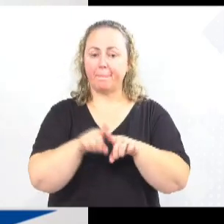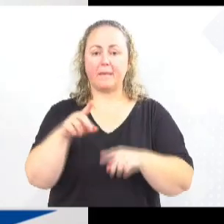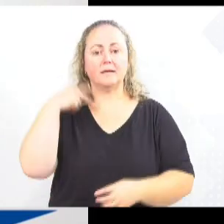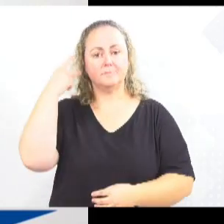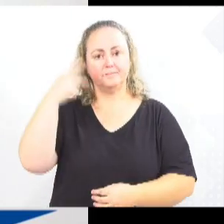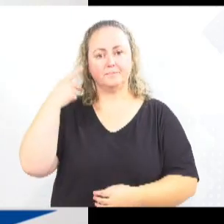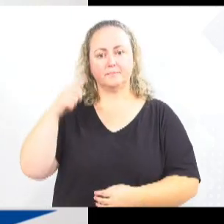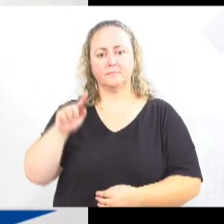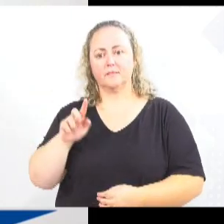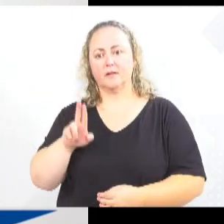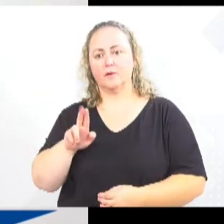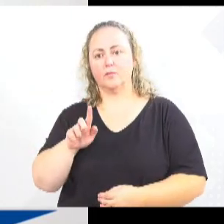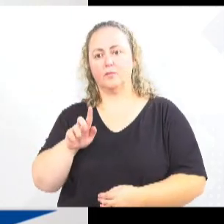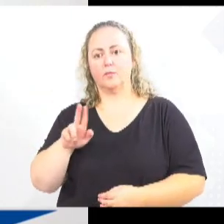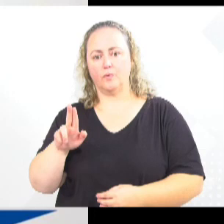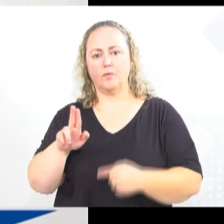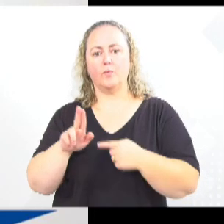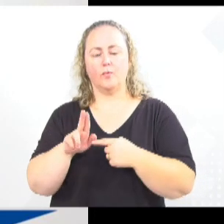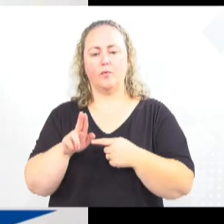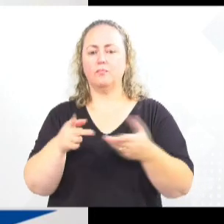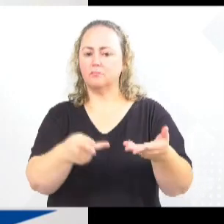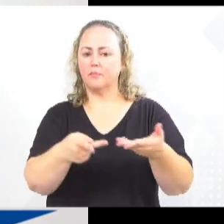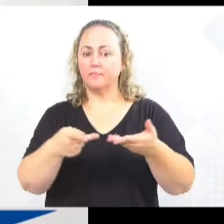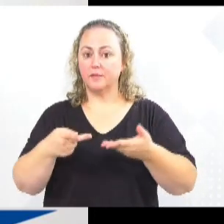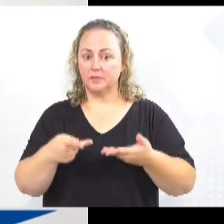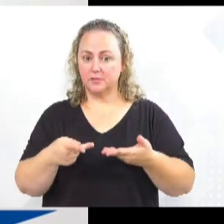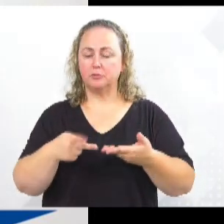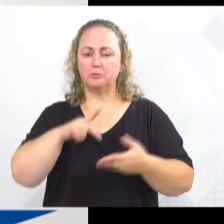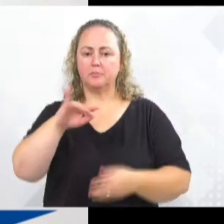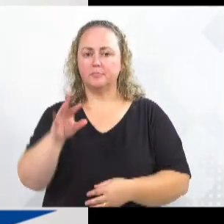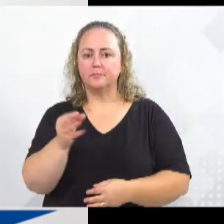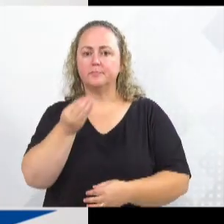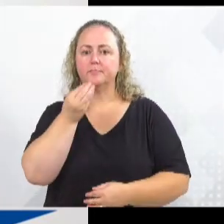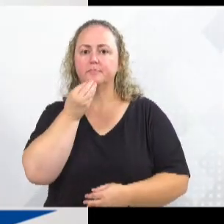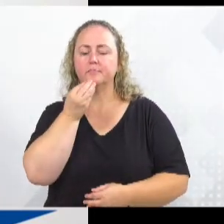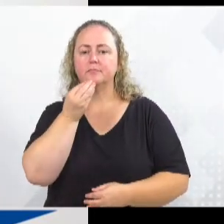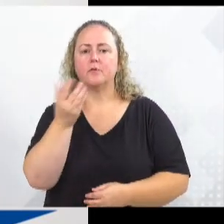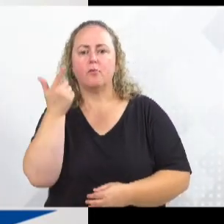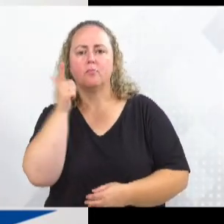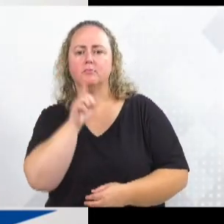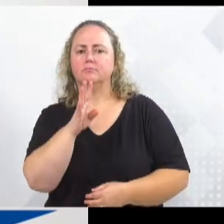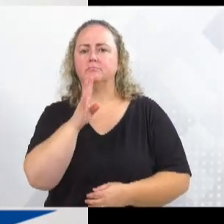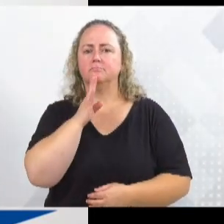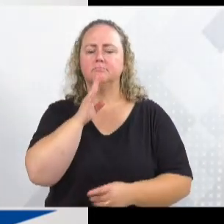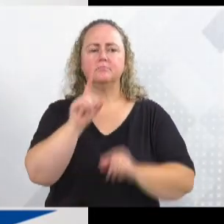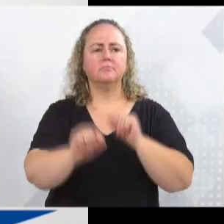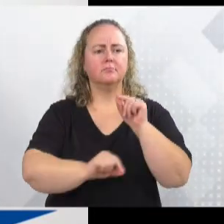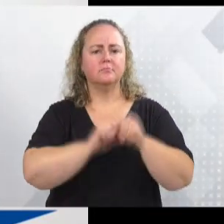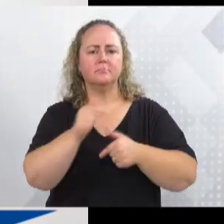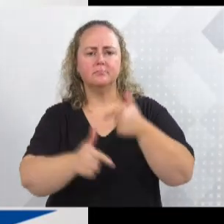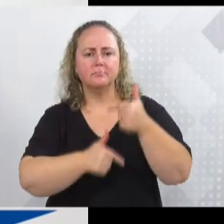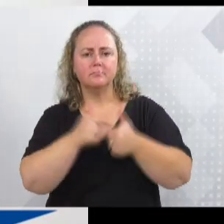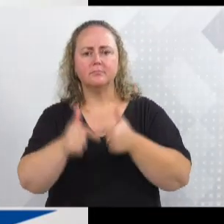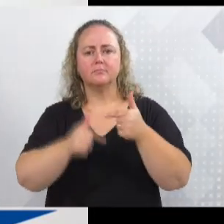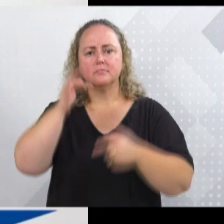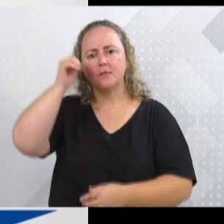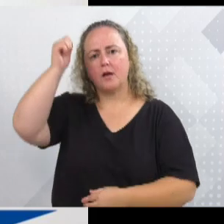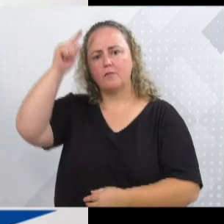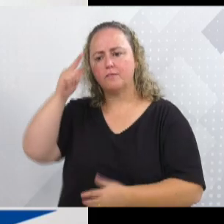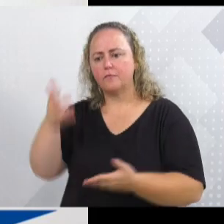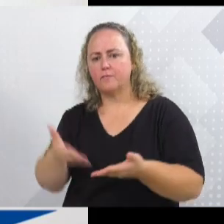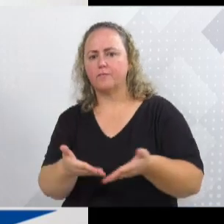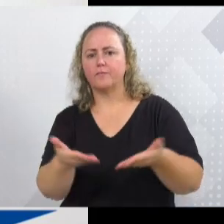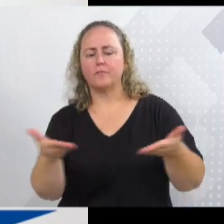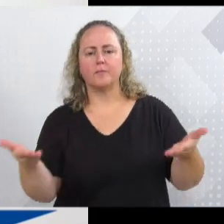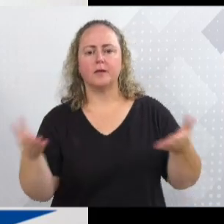vereador Gugu, que nos visitou e teve a oportunidade de conhecer todo o serviço que a FURB presta à comunidade, lá